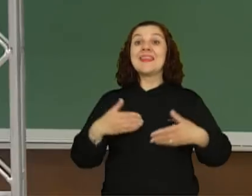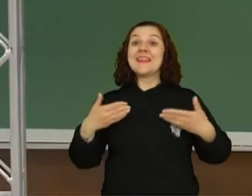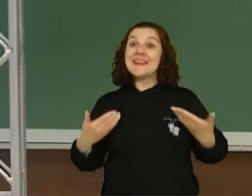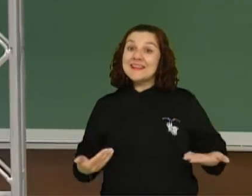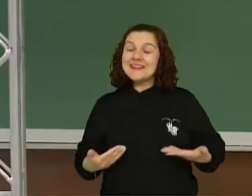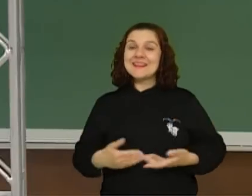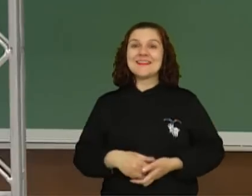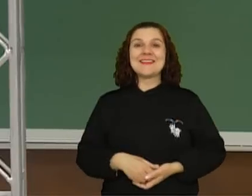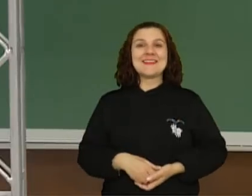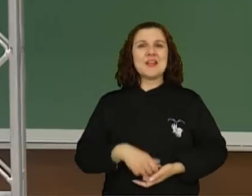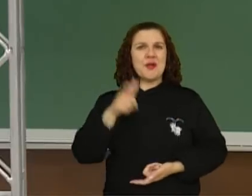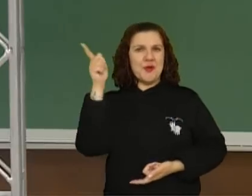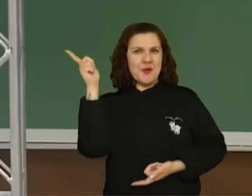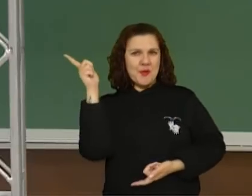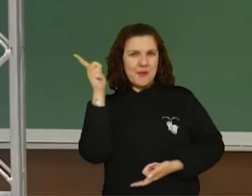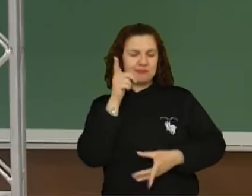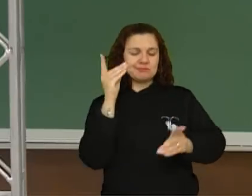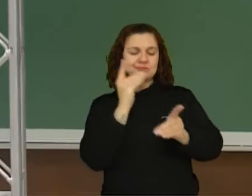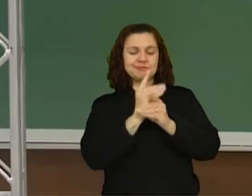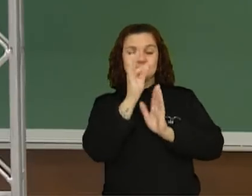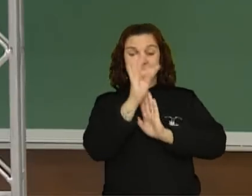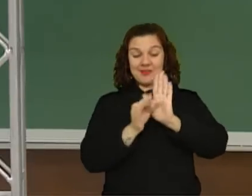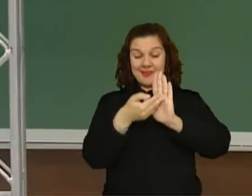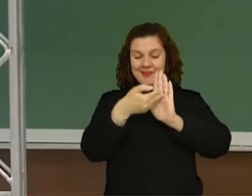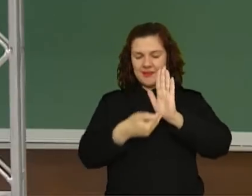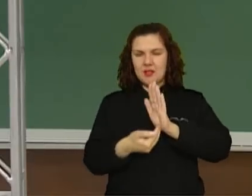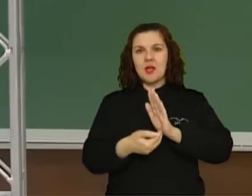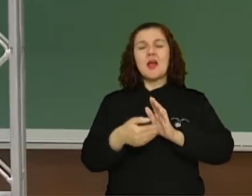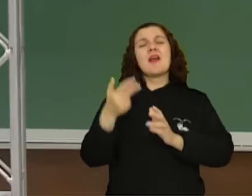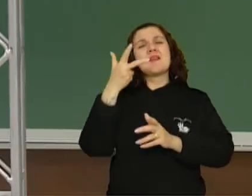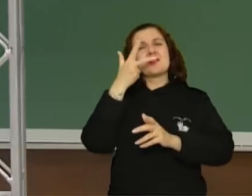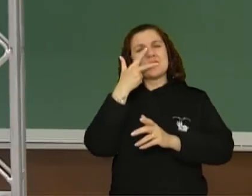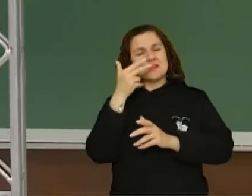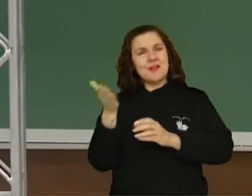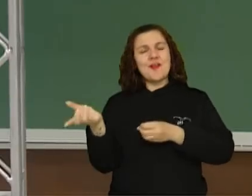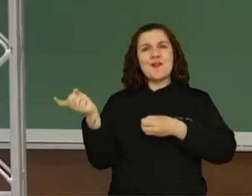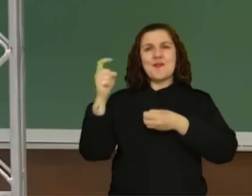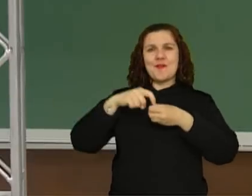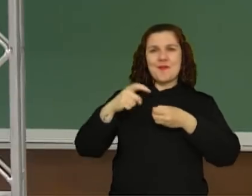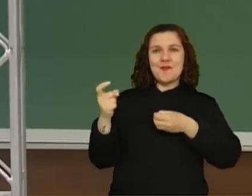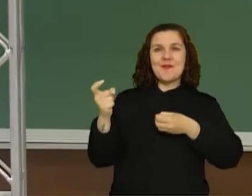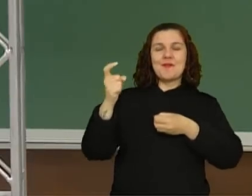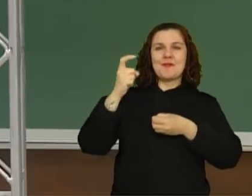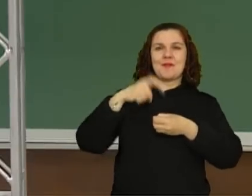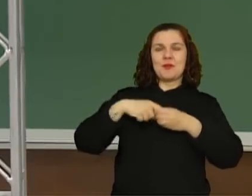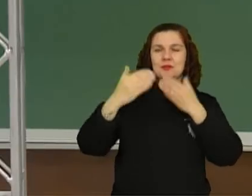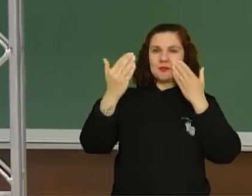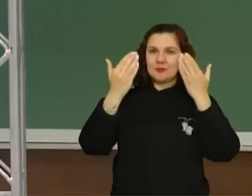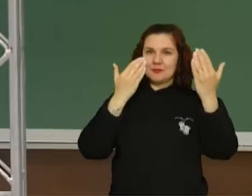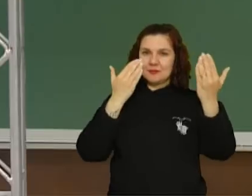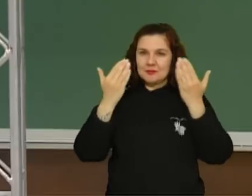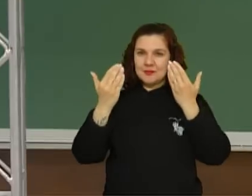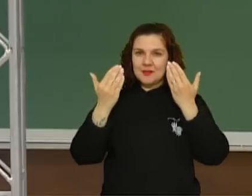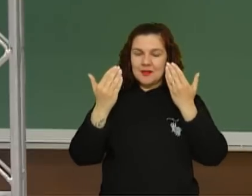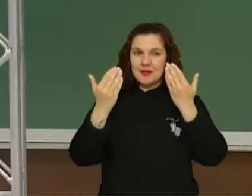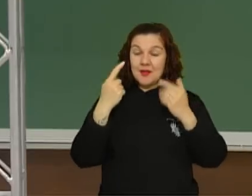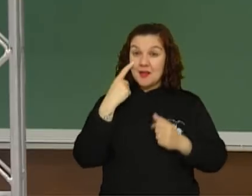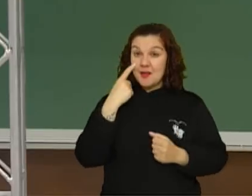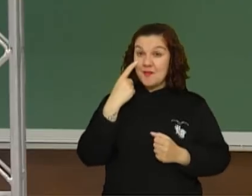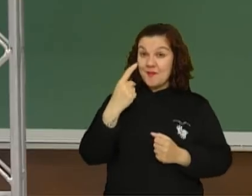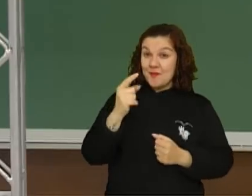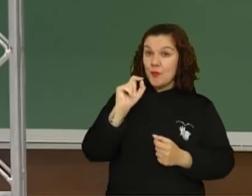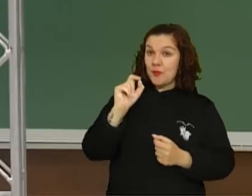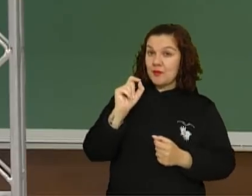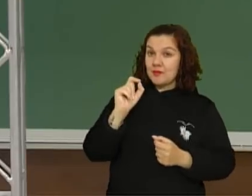daí, pessoal? Buscaram lá no texto direitinho? Então foi preciso voltar, verificar e ver lá